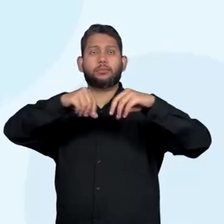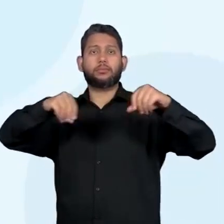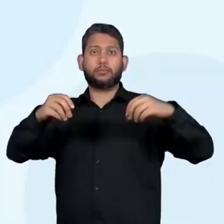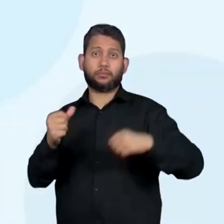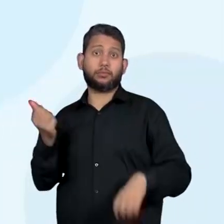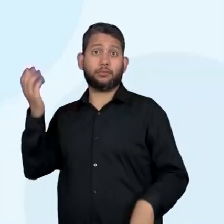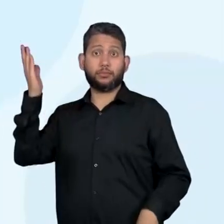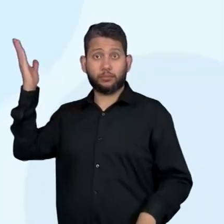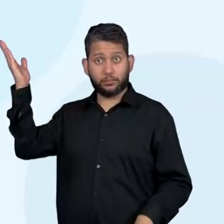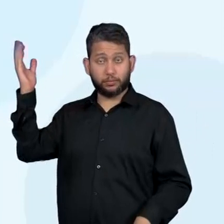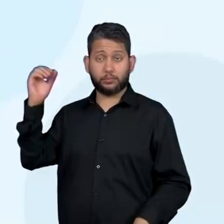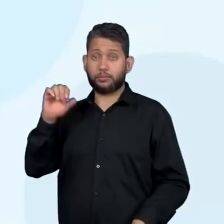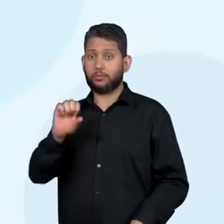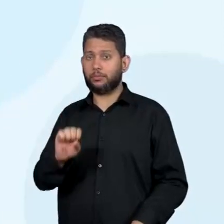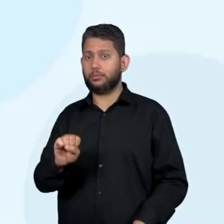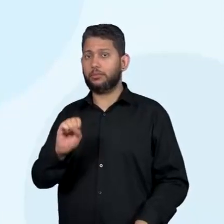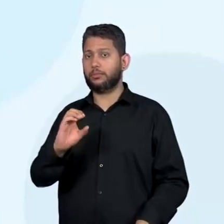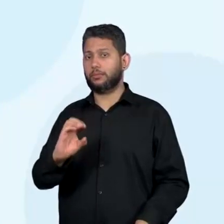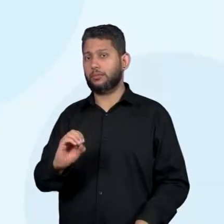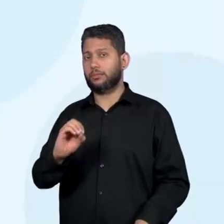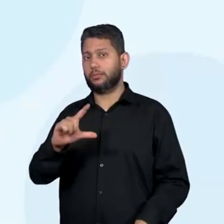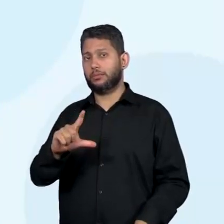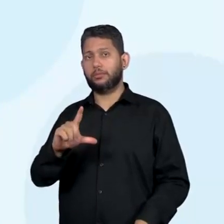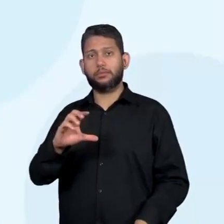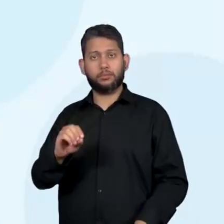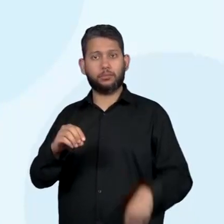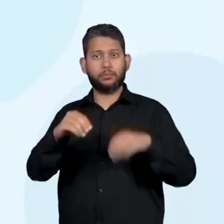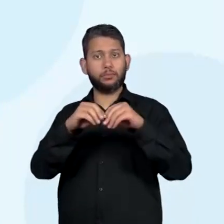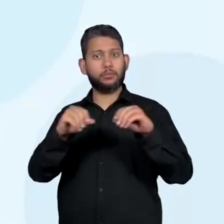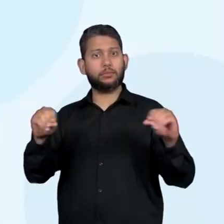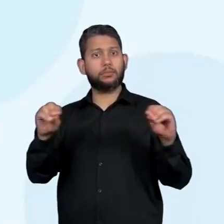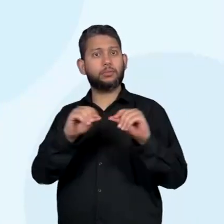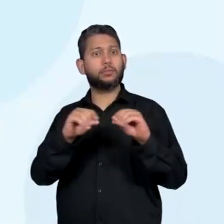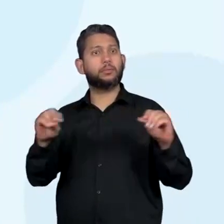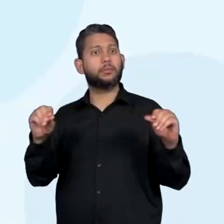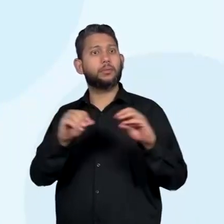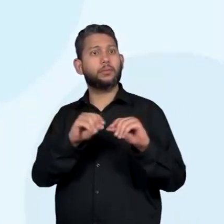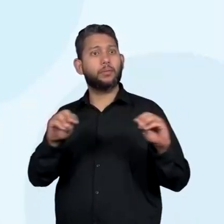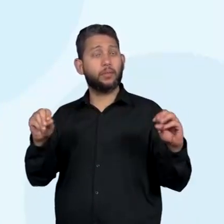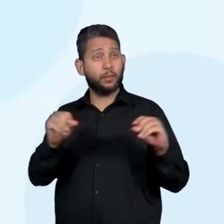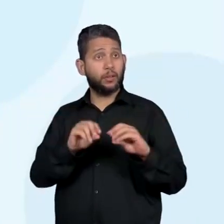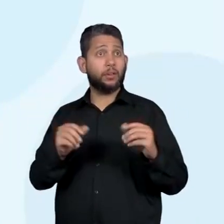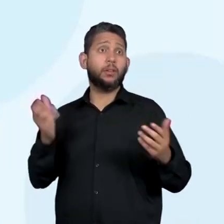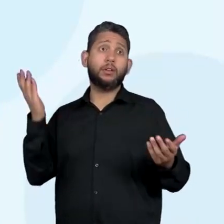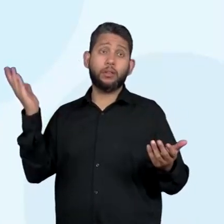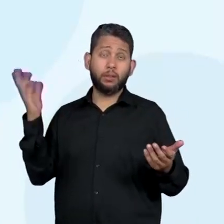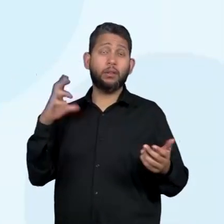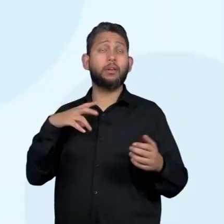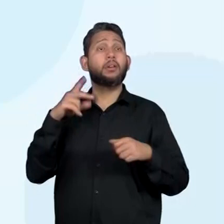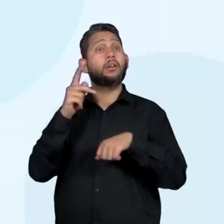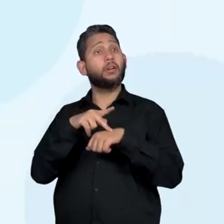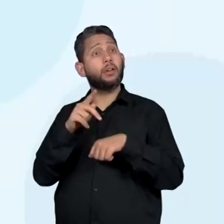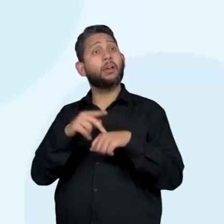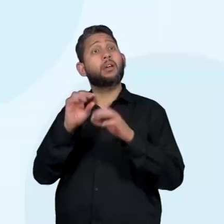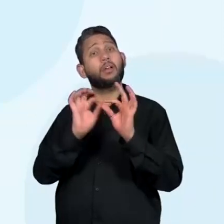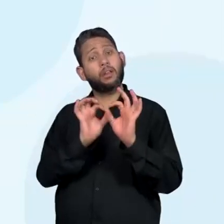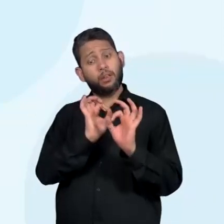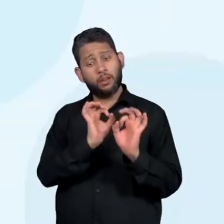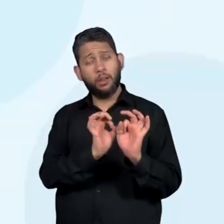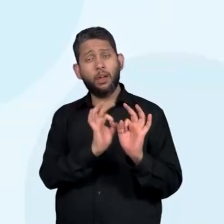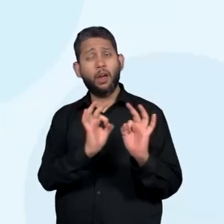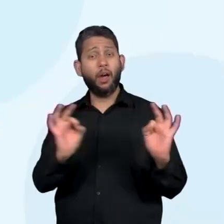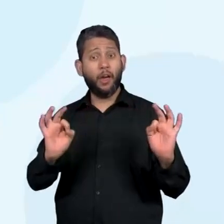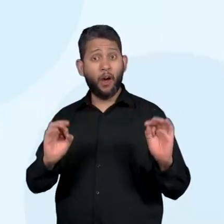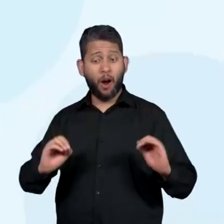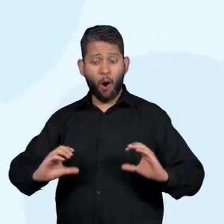que estamos falando. E nós podemos ver aí ainda muita rocha em decomposição, muitas partículas